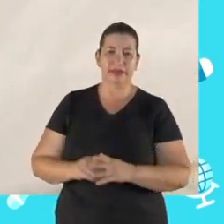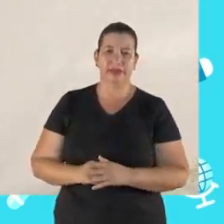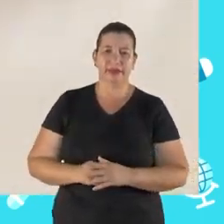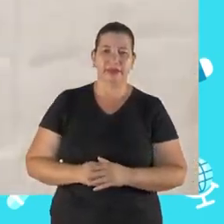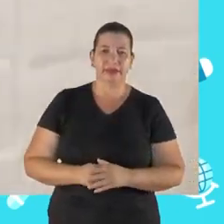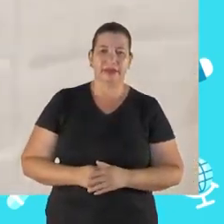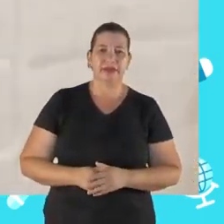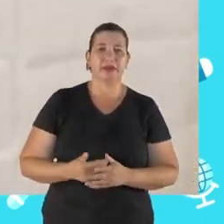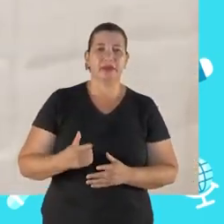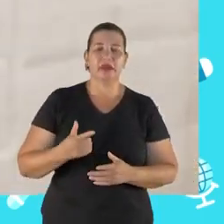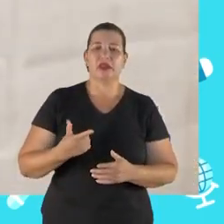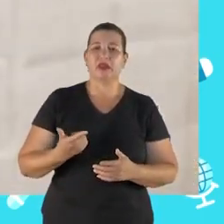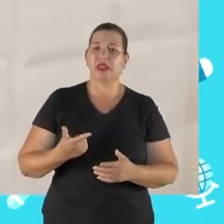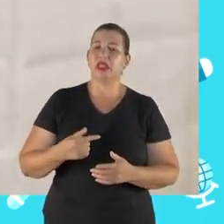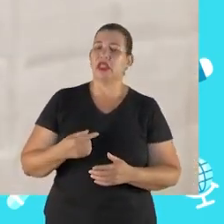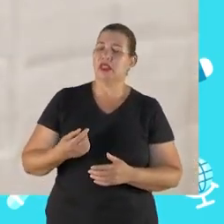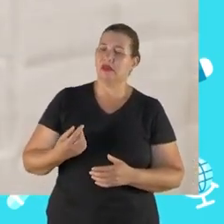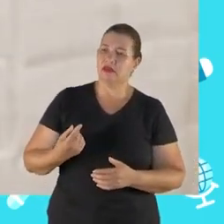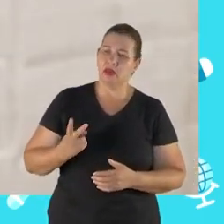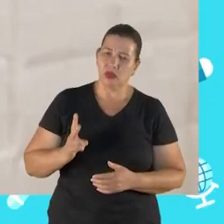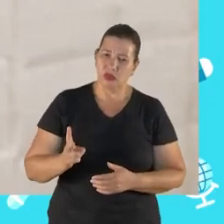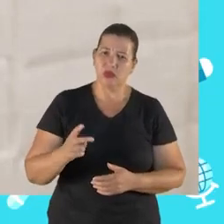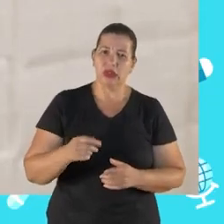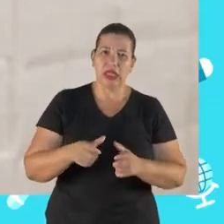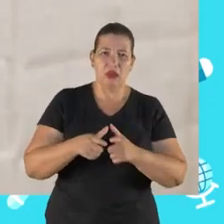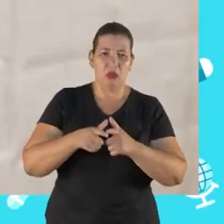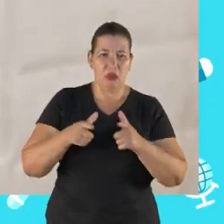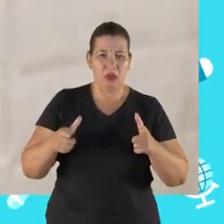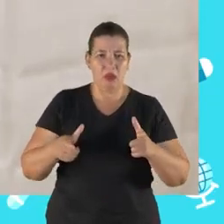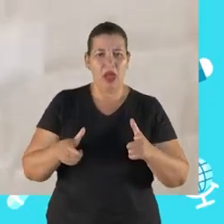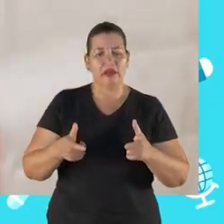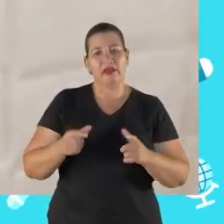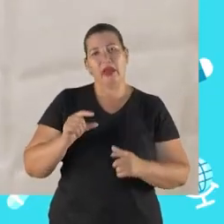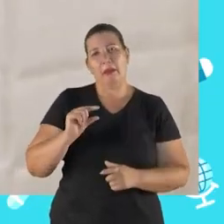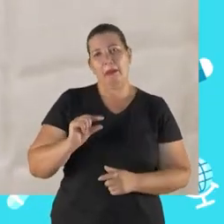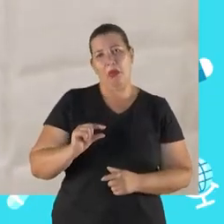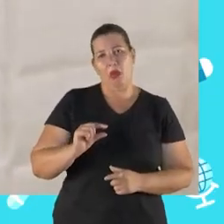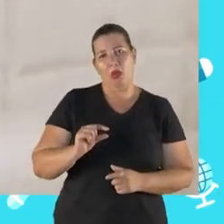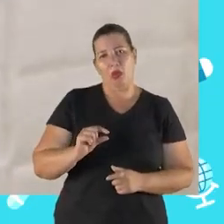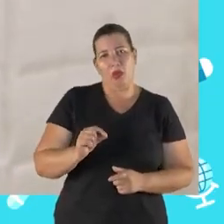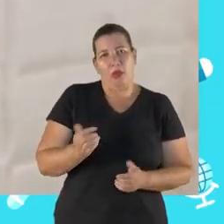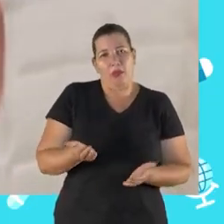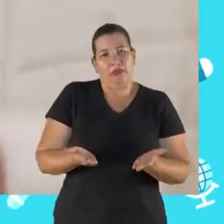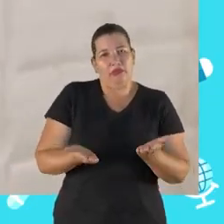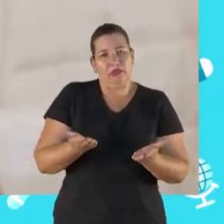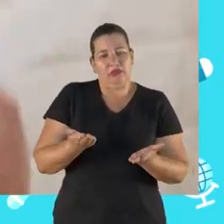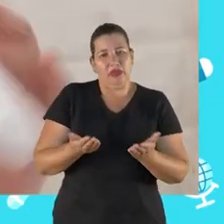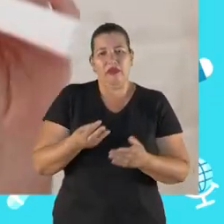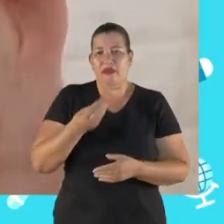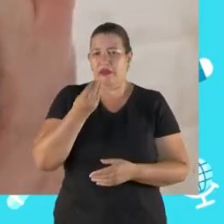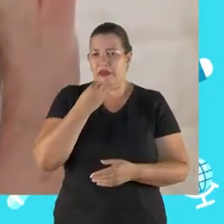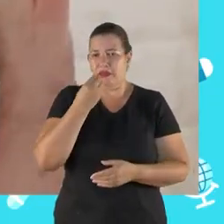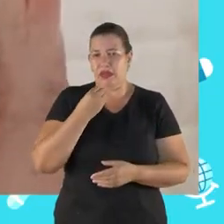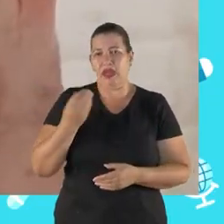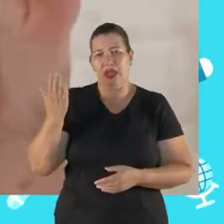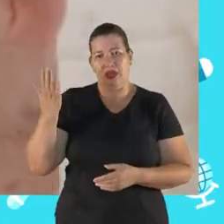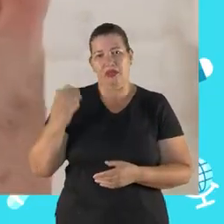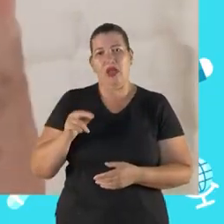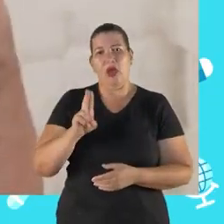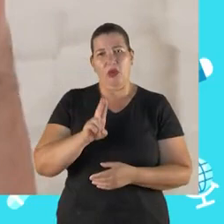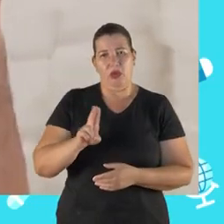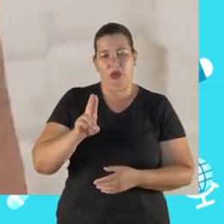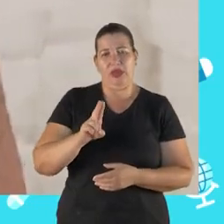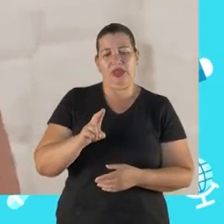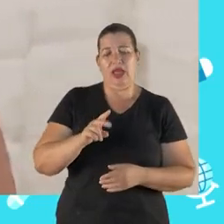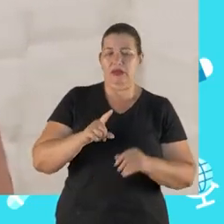ele. A resistência do poliestireno vai depender do quanto ele expandiu. Se ele expandir muito, ele vai ficar muito pouco denso e bem fraquinho, como